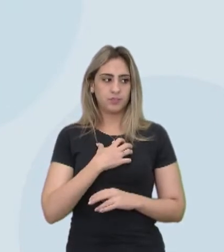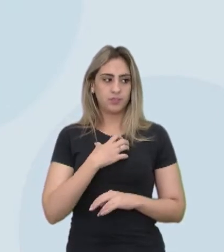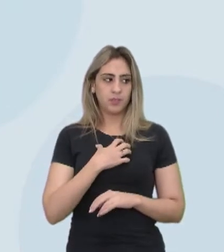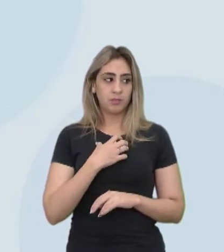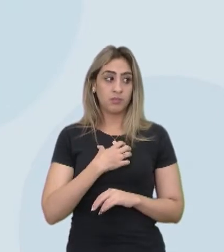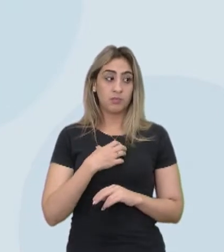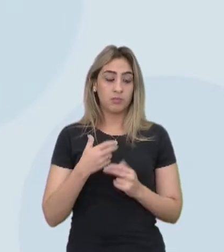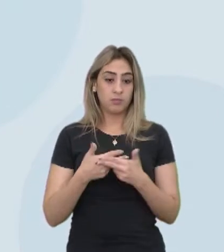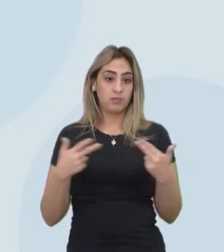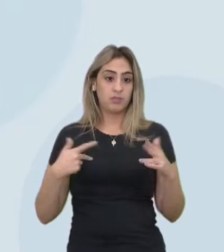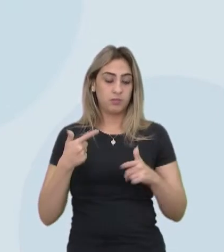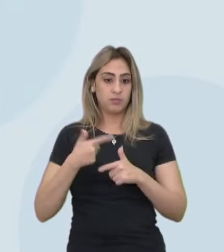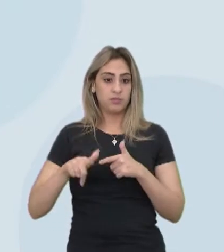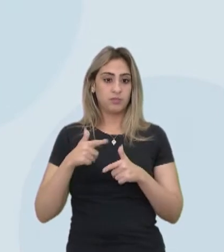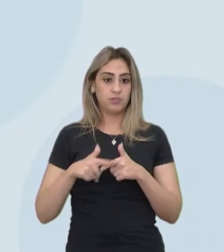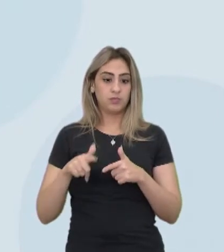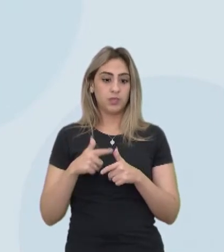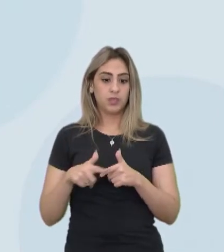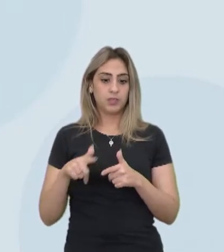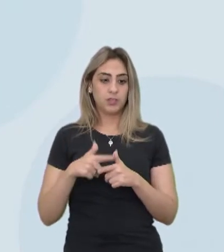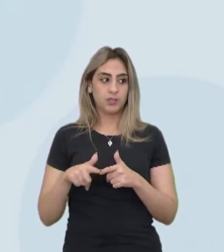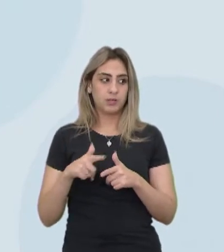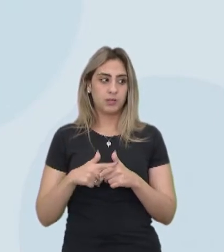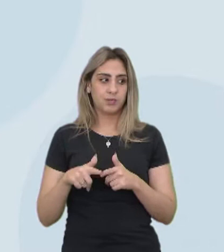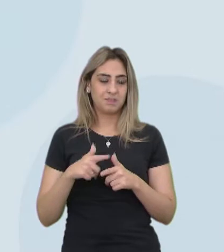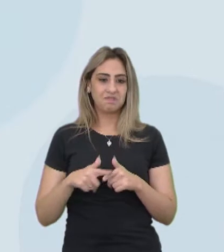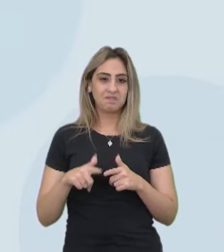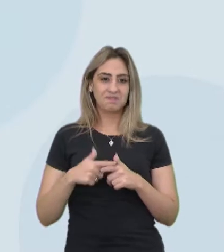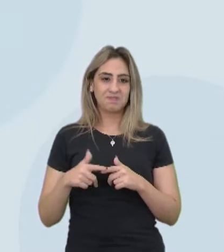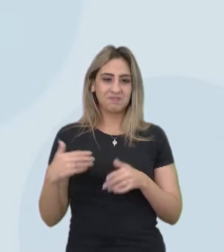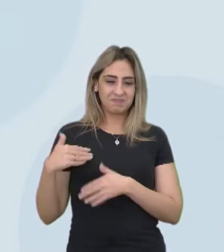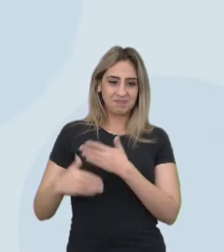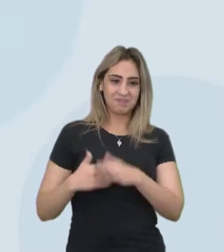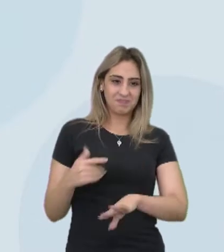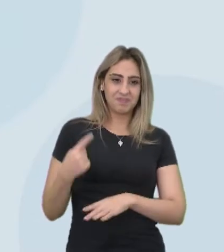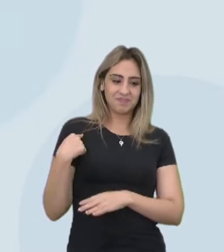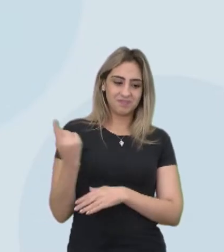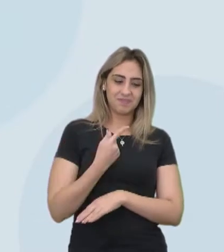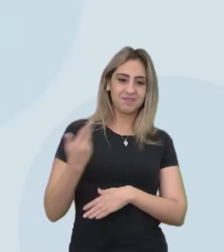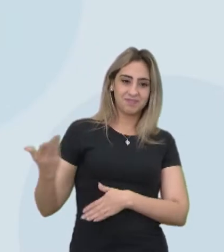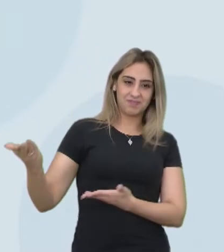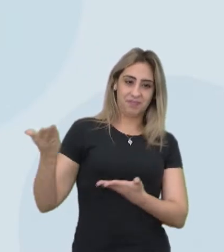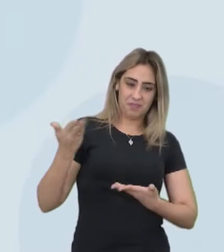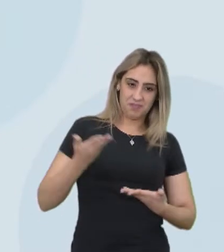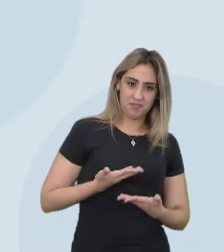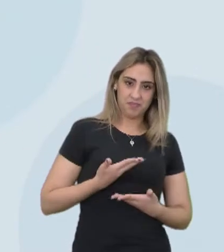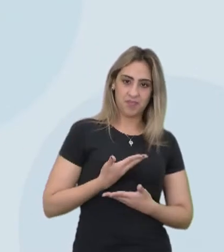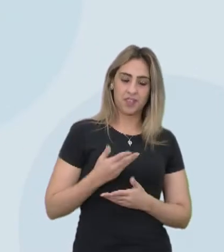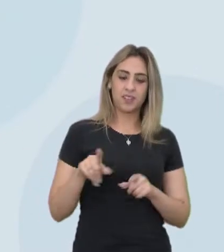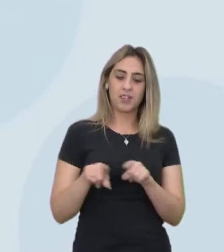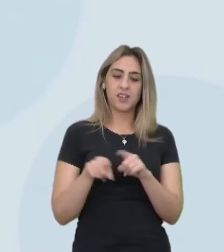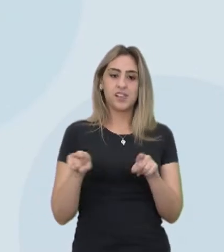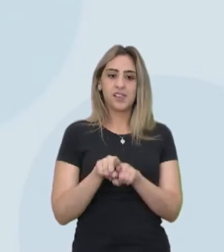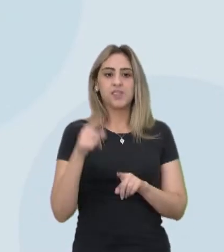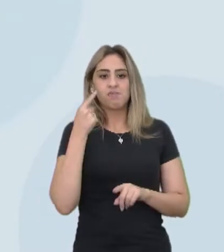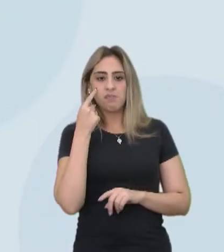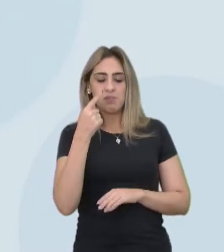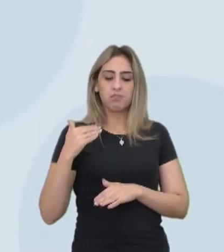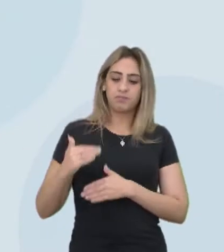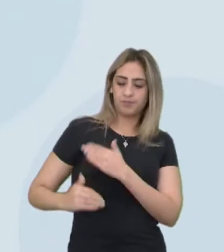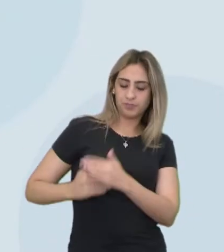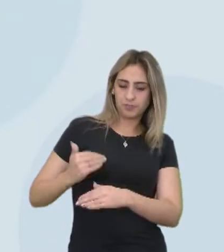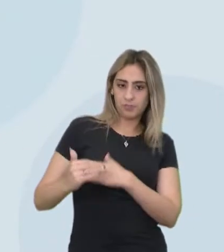reais problemas, né, que essa questão da superpopulação nos traz ou não nos traz, né? A gente vai ver aí no decorrer